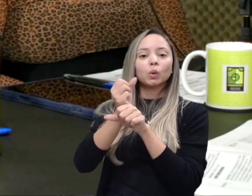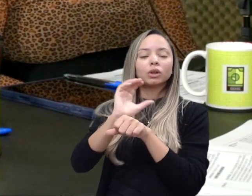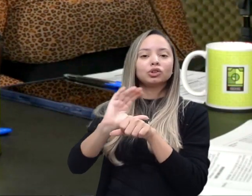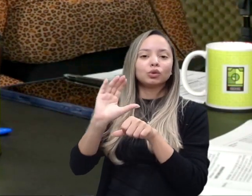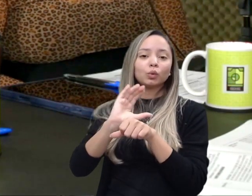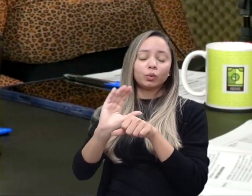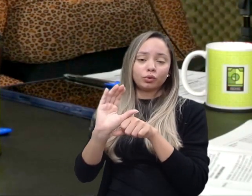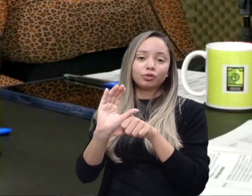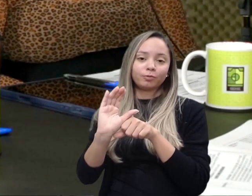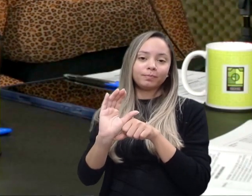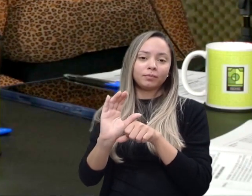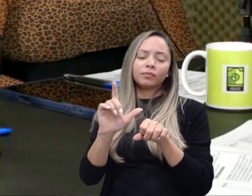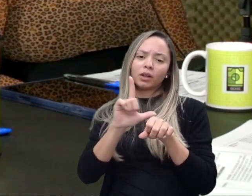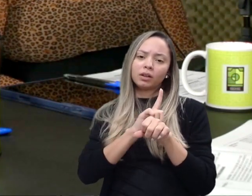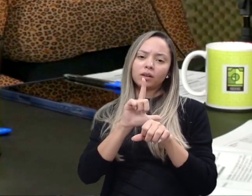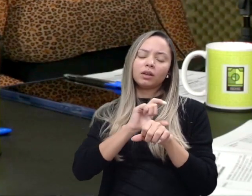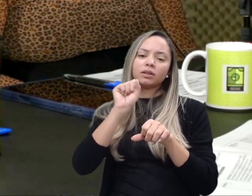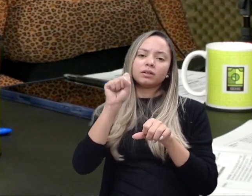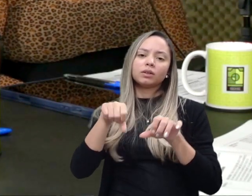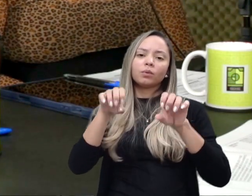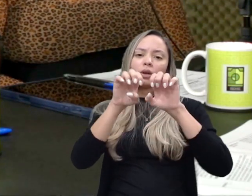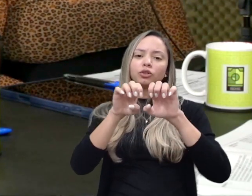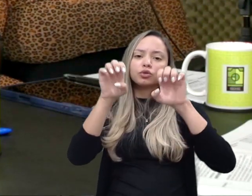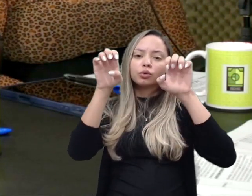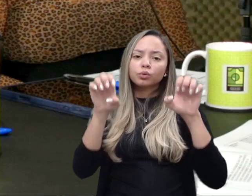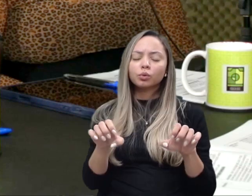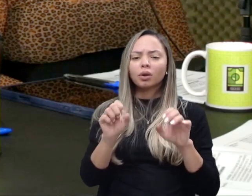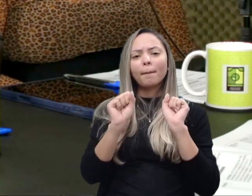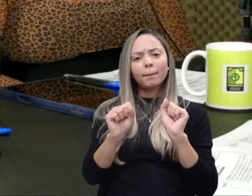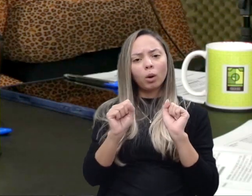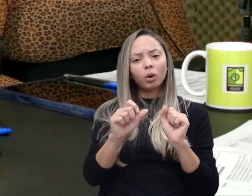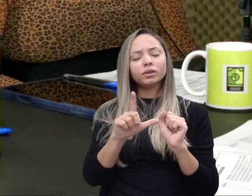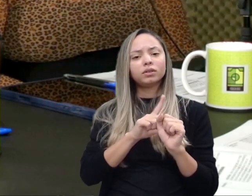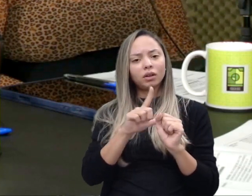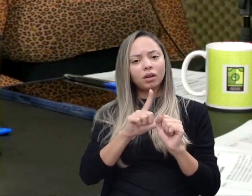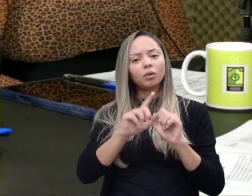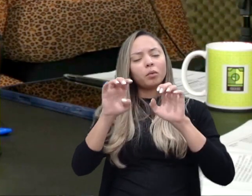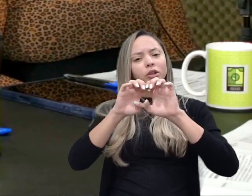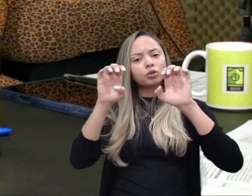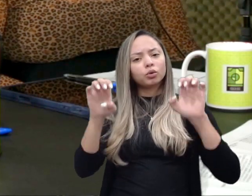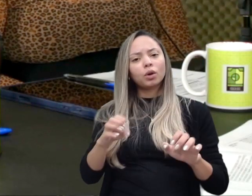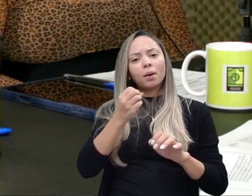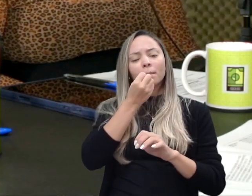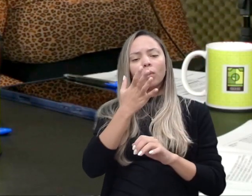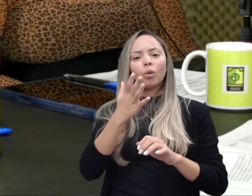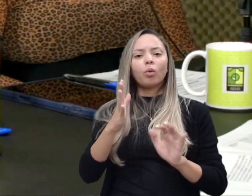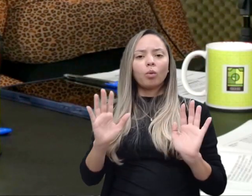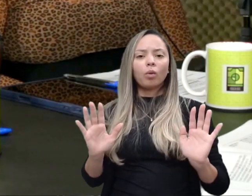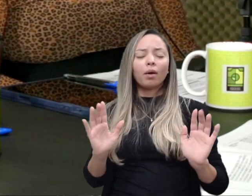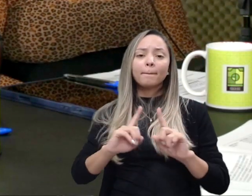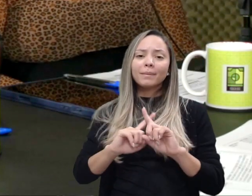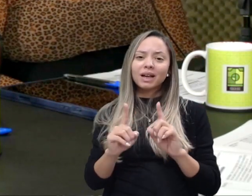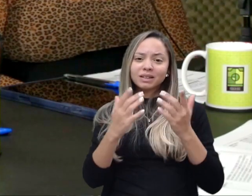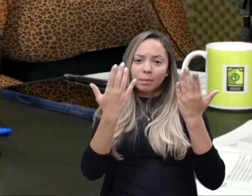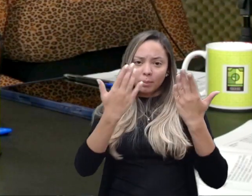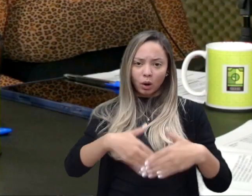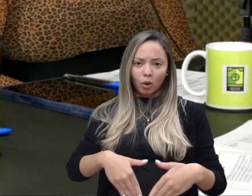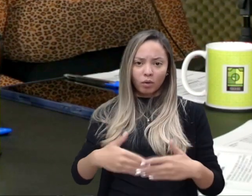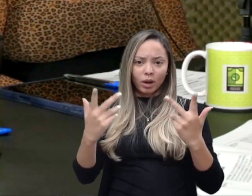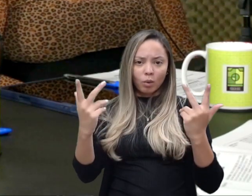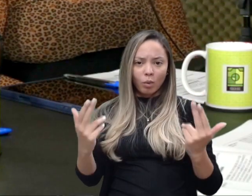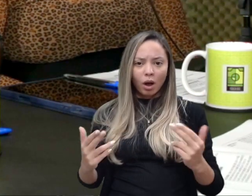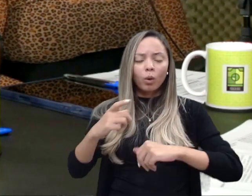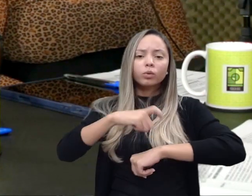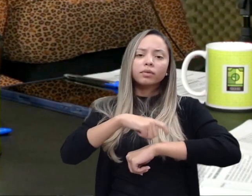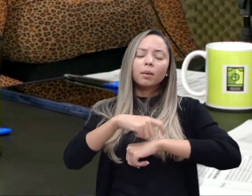vai ter uma estrutura, até pode ser que tenha uma estrutura física, mas as provas vão ser as mesmas, o tempo para fazer a Isso. prova vai